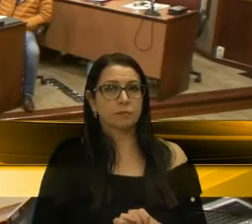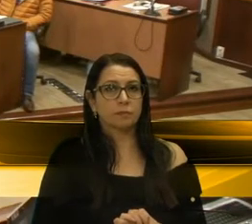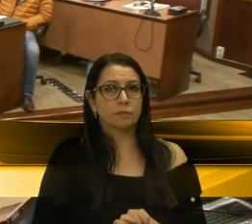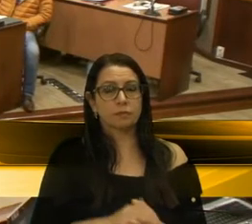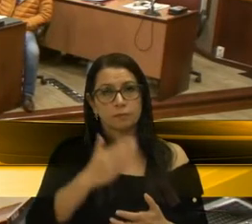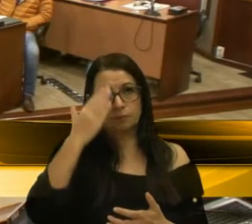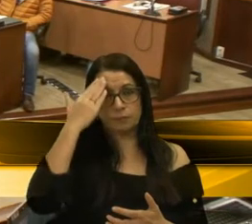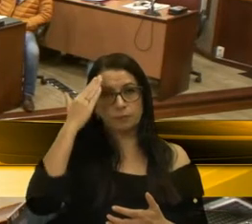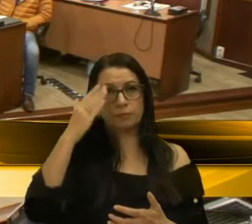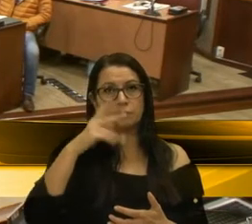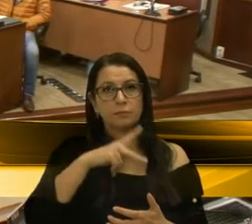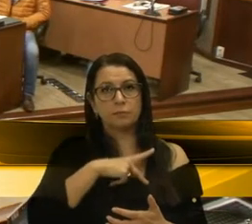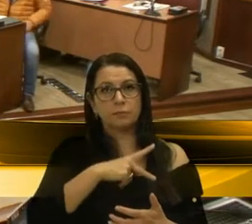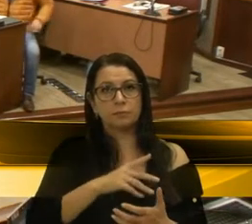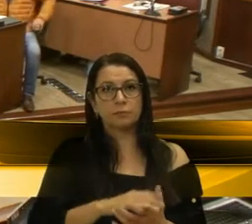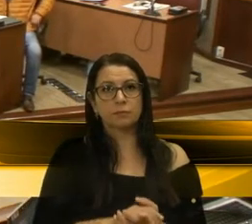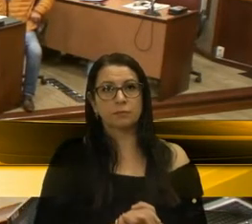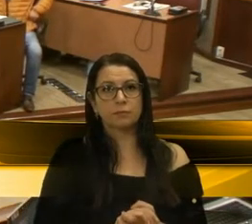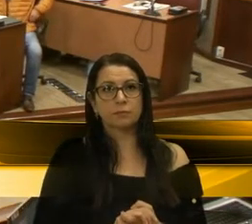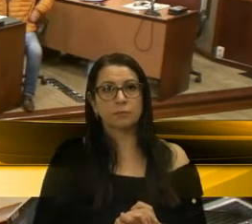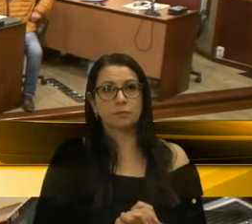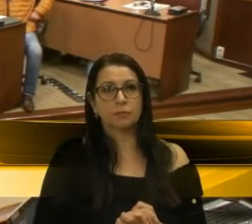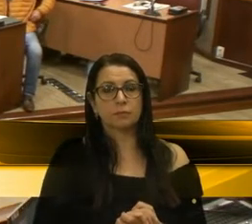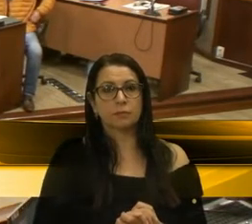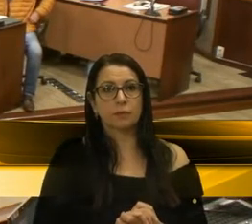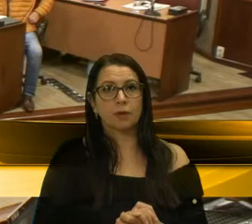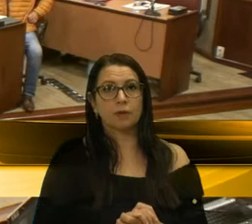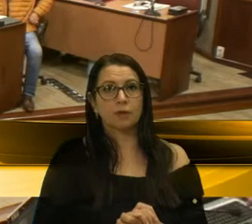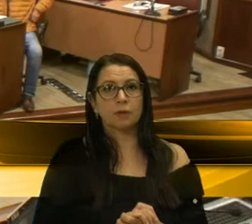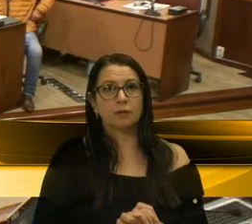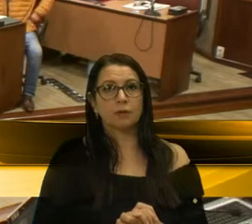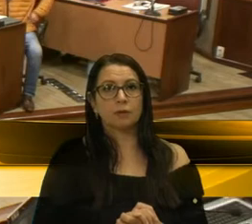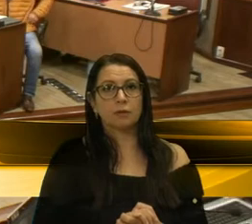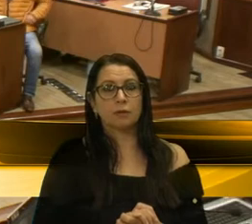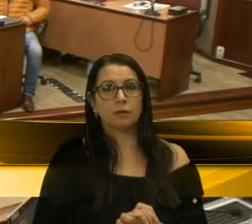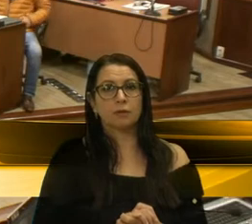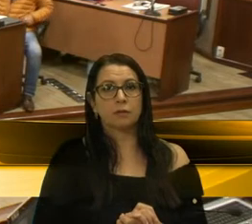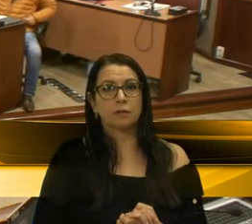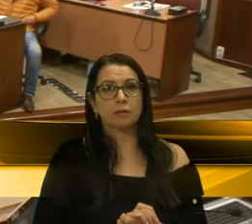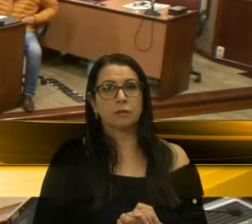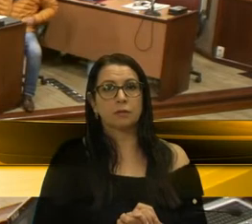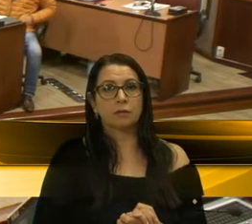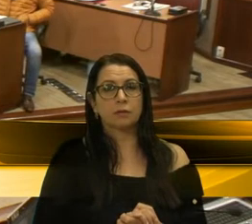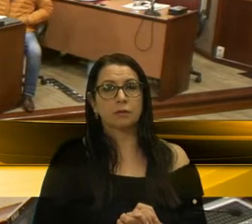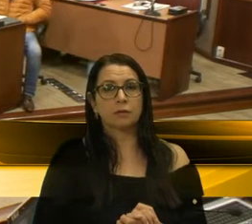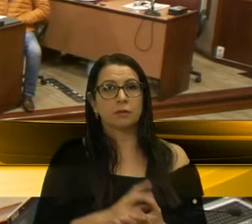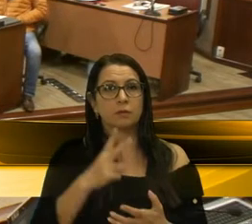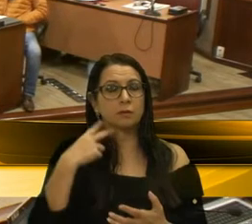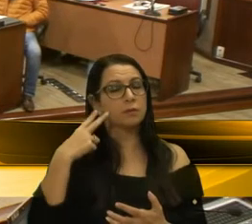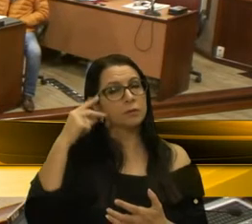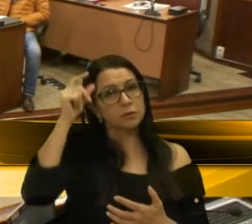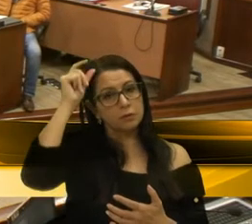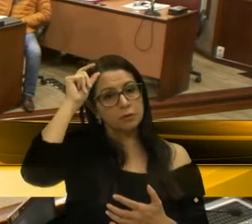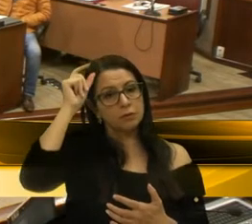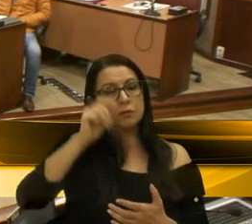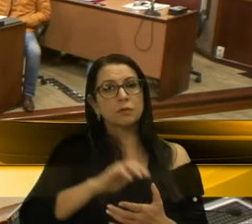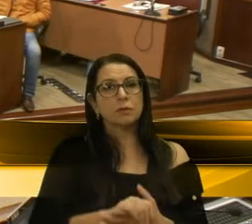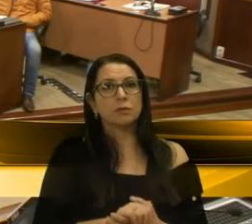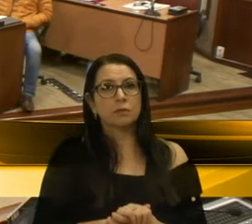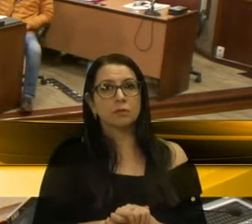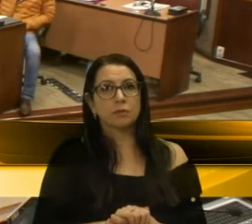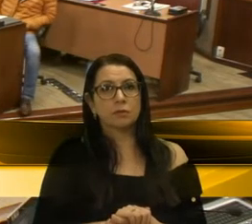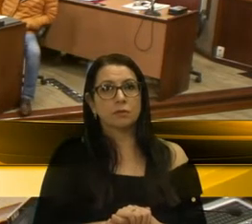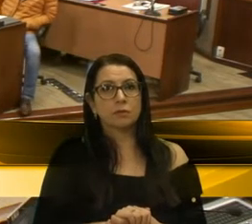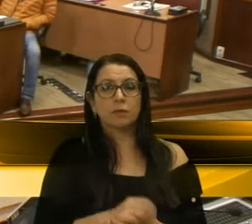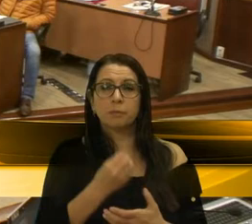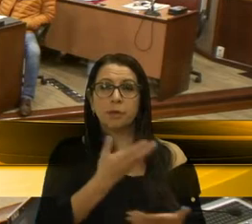Obrigado, senhor. Obrigado, senhor presidente. Alô. Vereador Chico, secretário Chico, seja